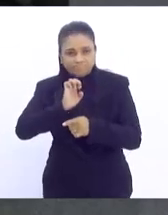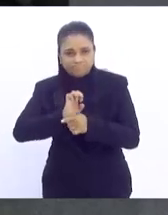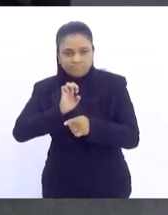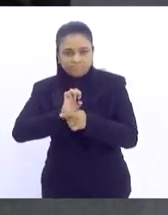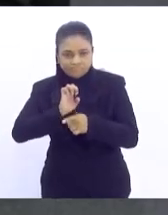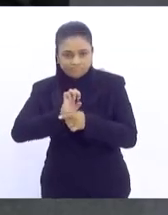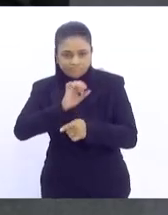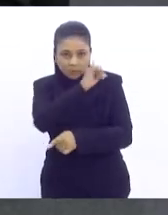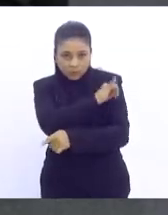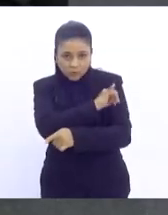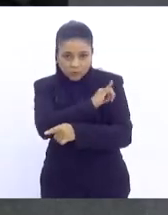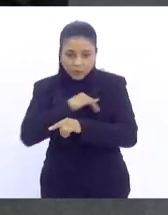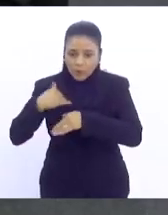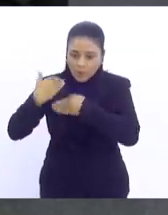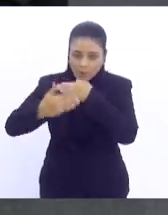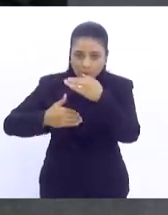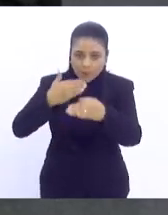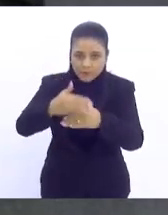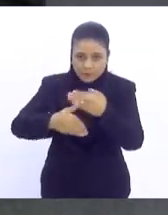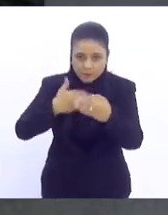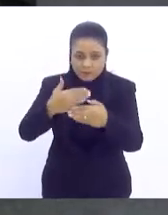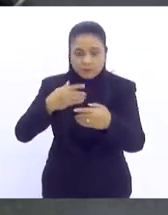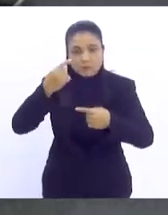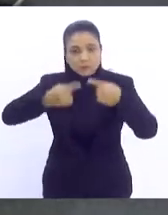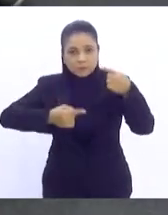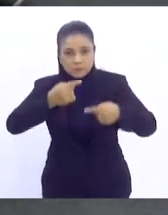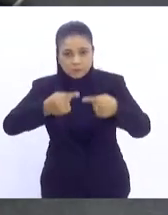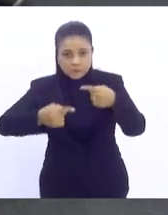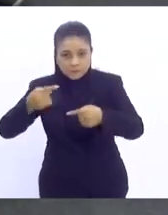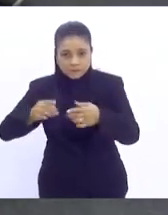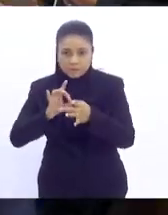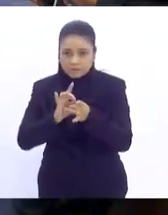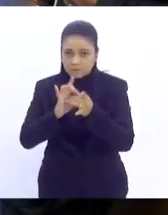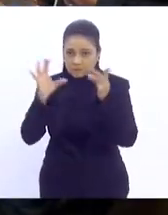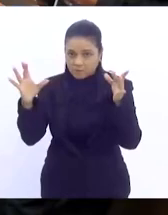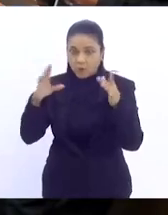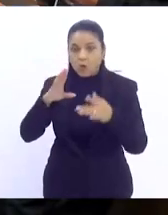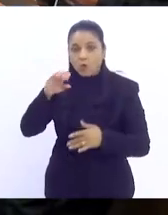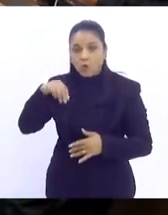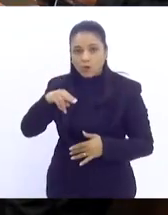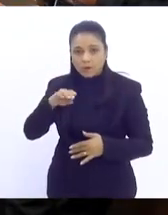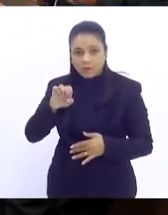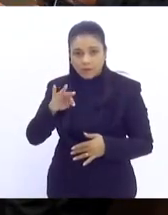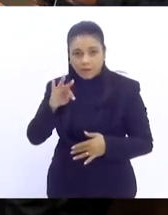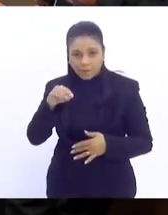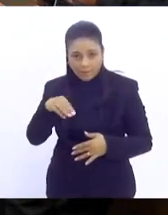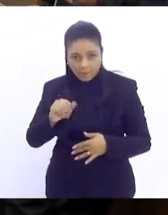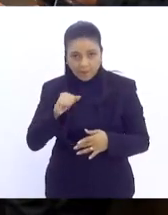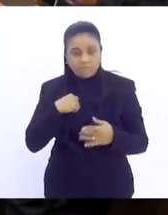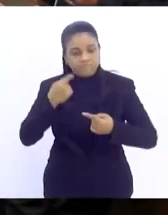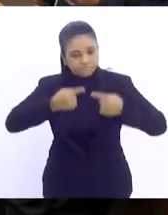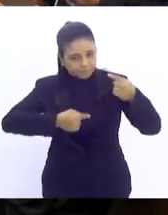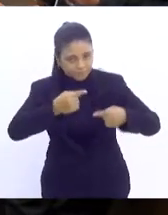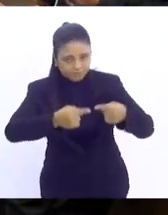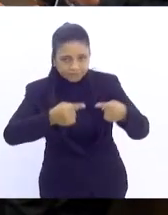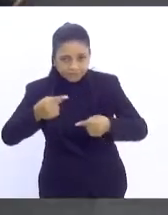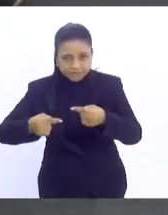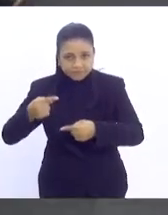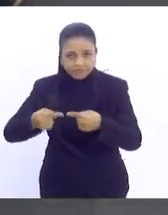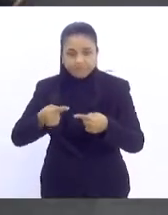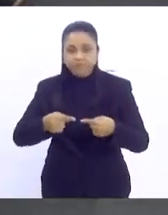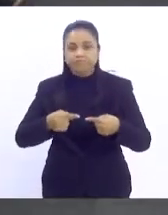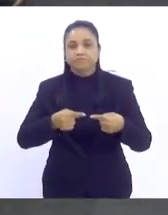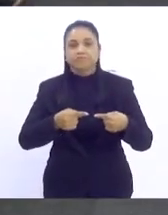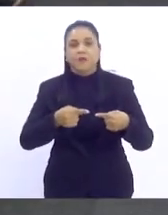os debates Democráticos E aí o conema faz a possibilidade desses debates existirem é também